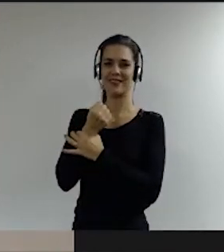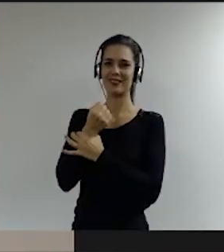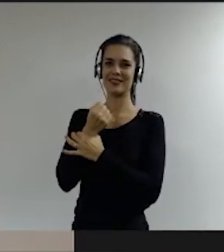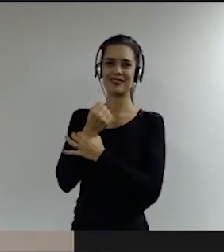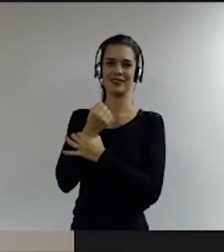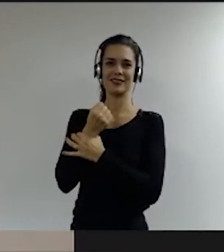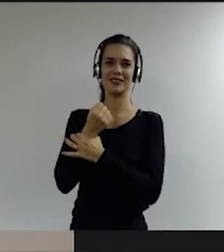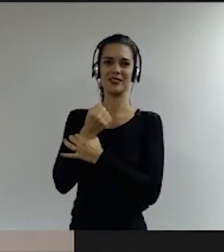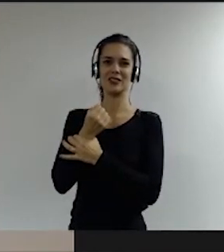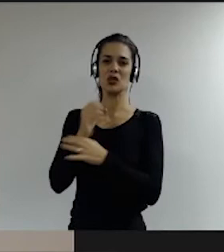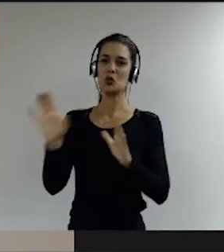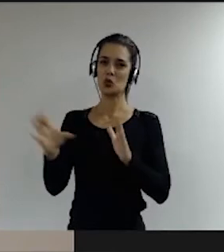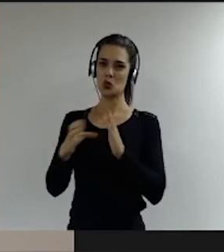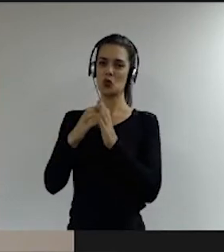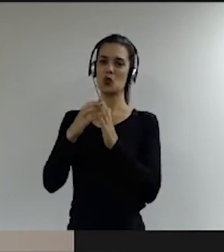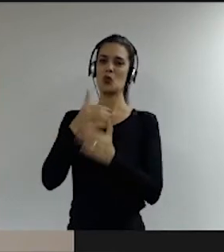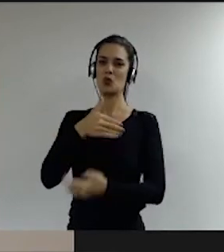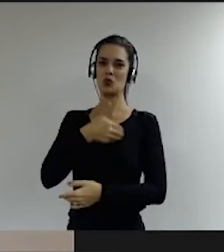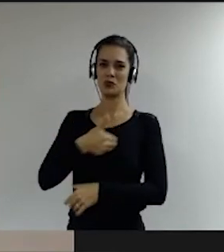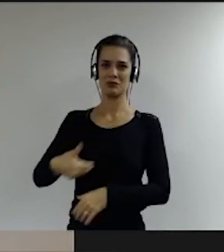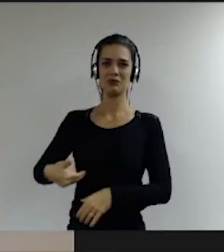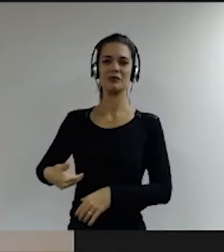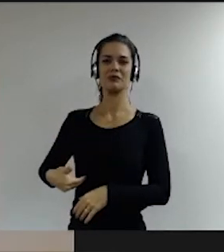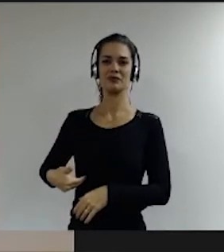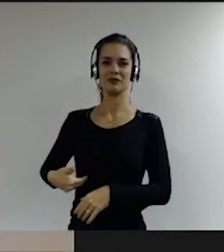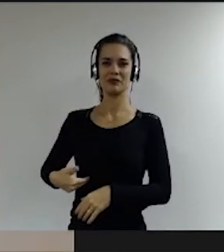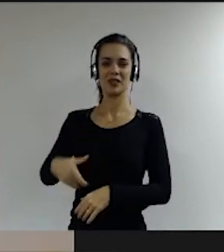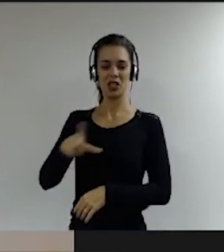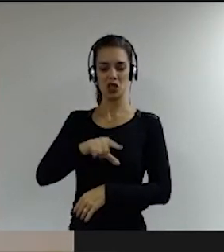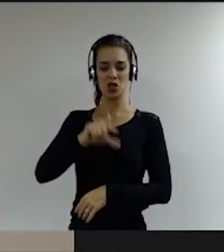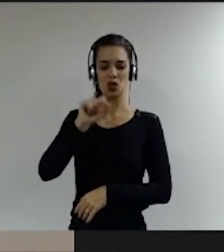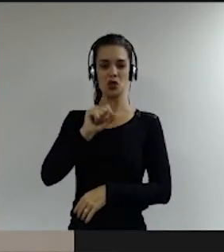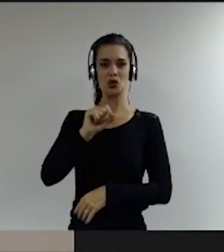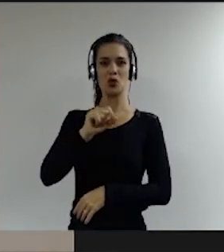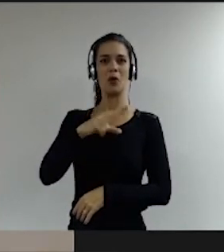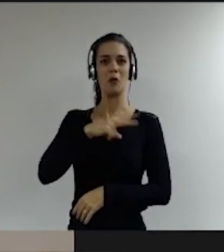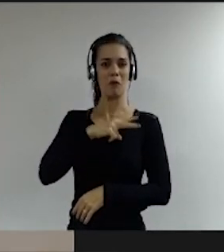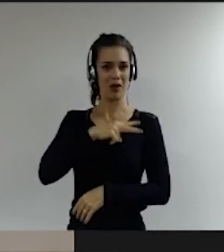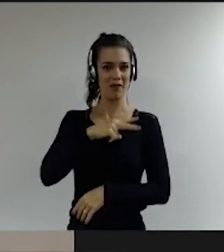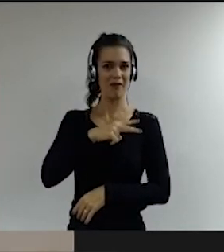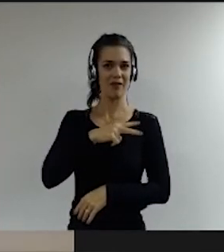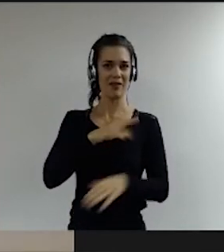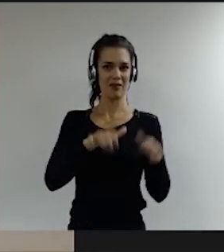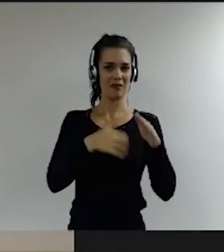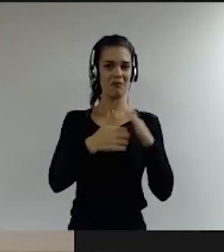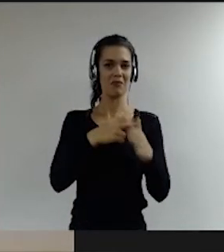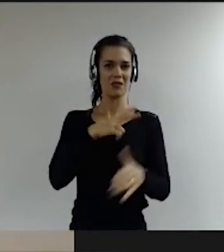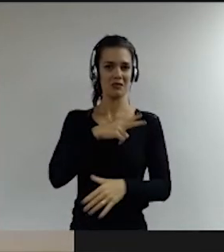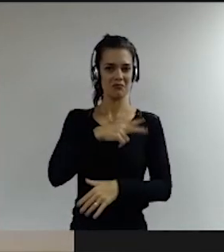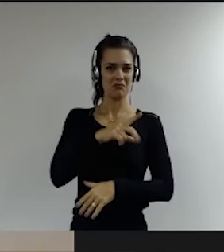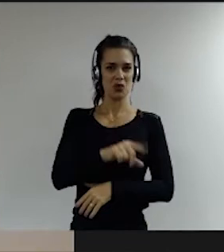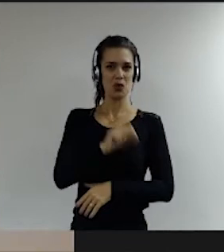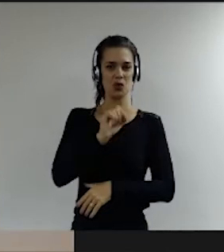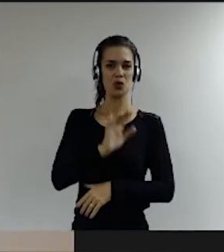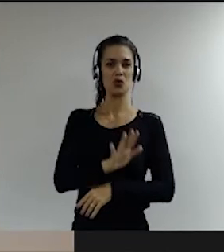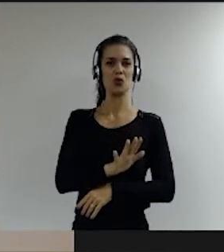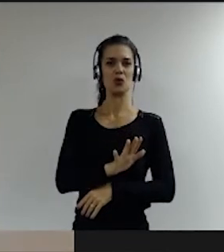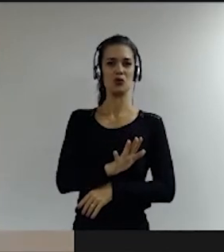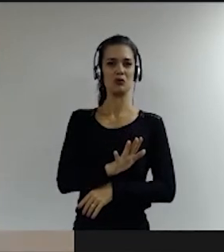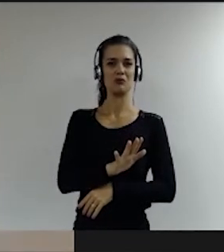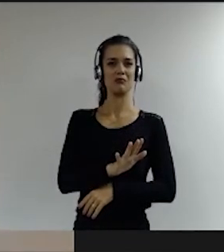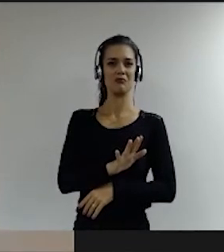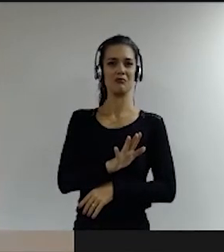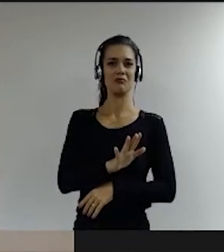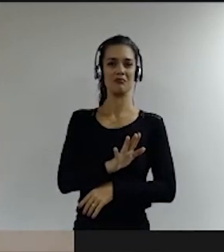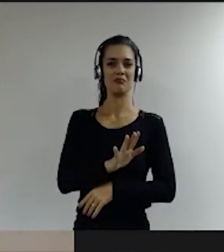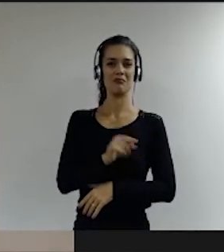do concurso público, que optou pela iniciativa privada, como sempre acontece no Brasil. É na conta